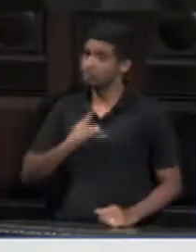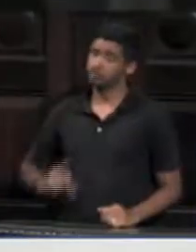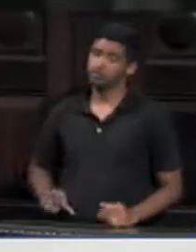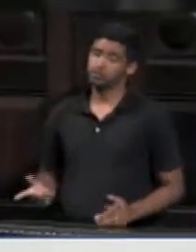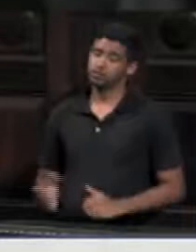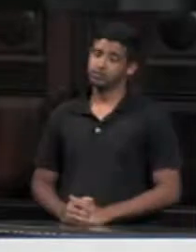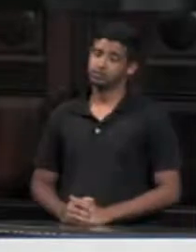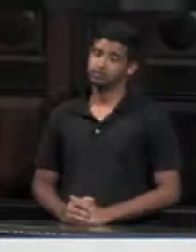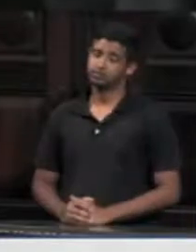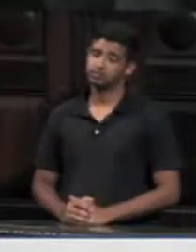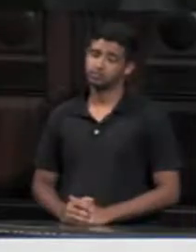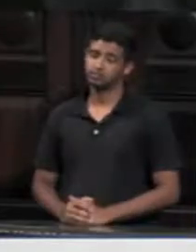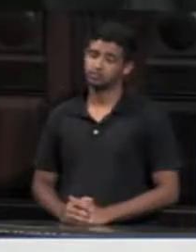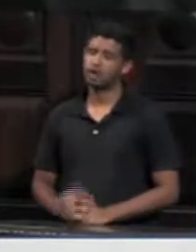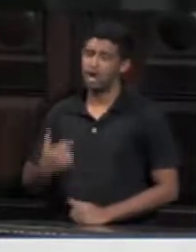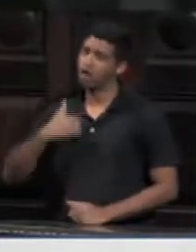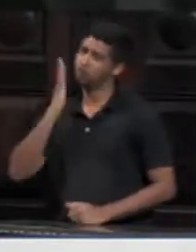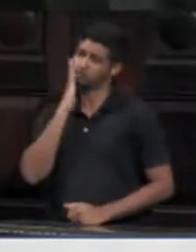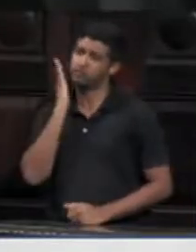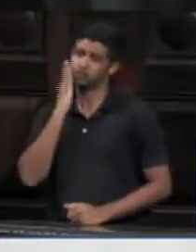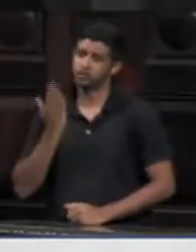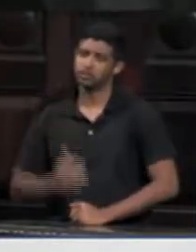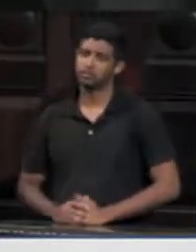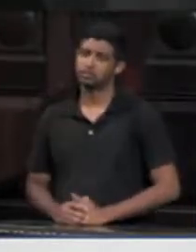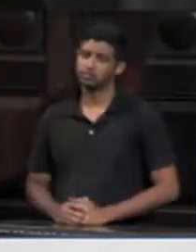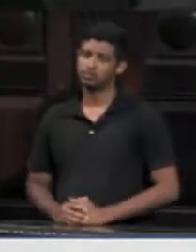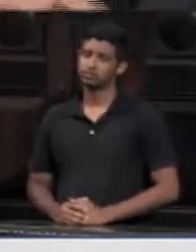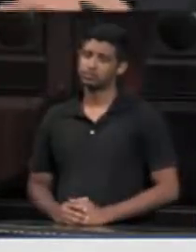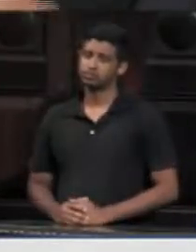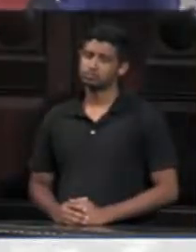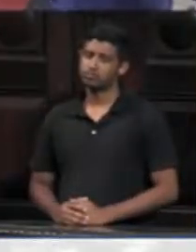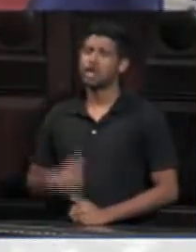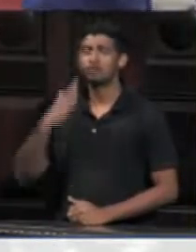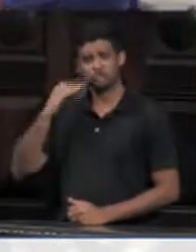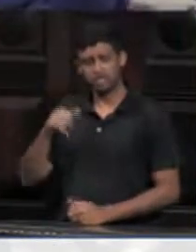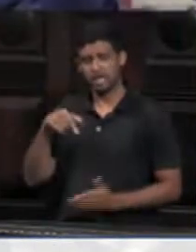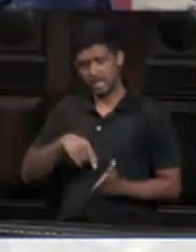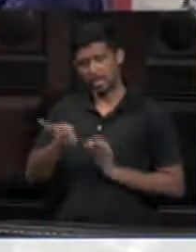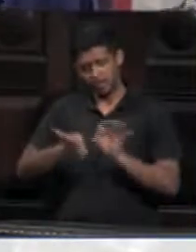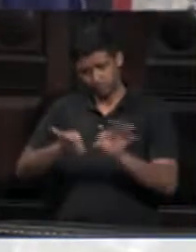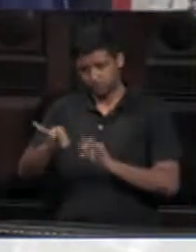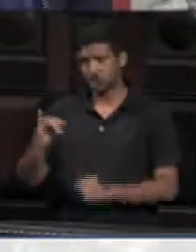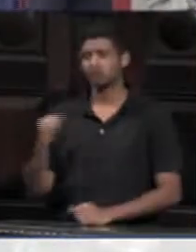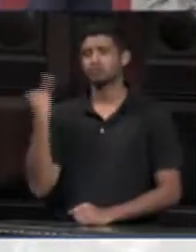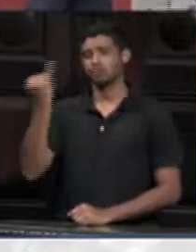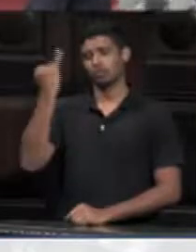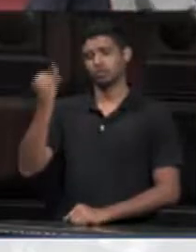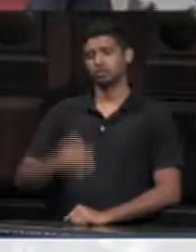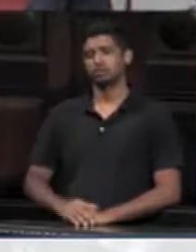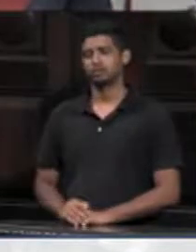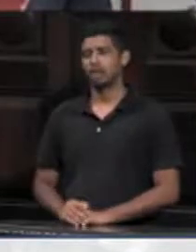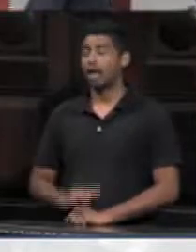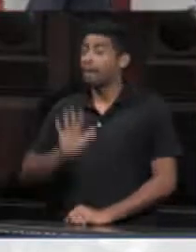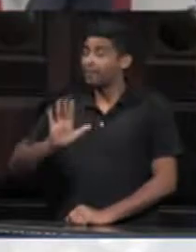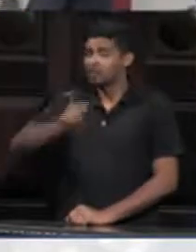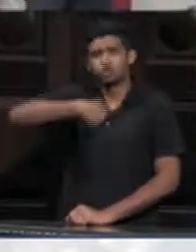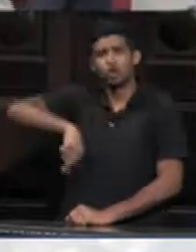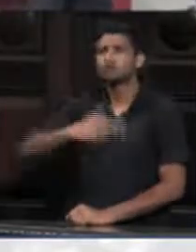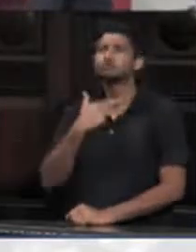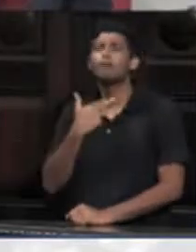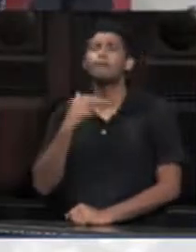presidente, eu sei da importância desse projeto, mas nós não